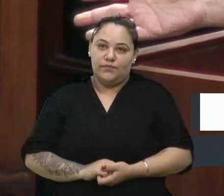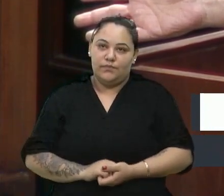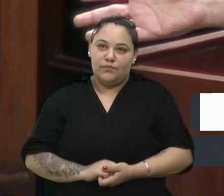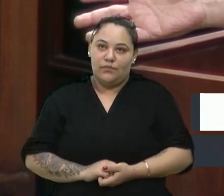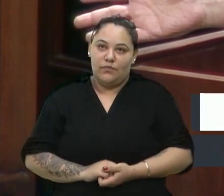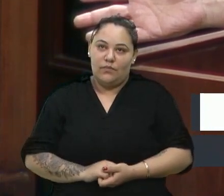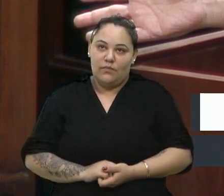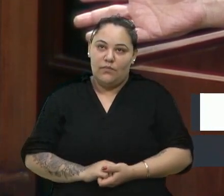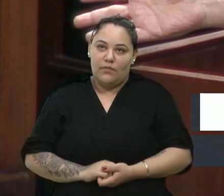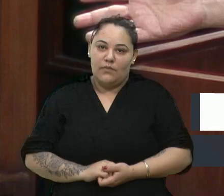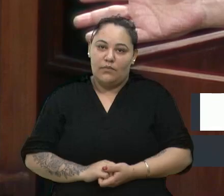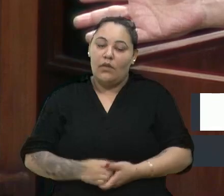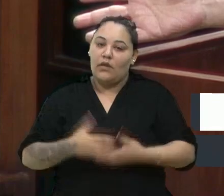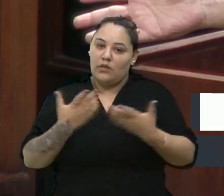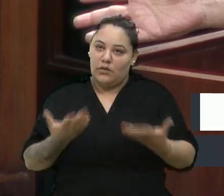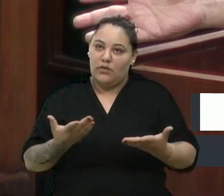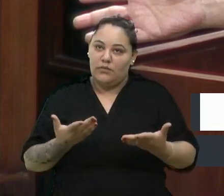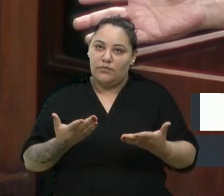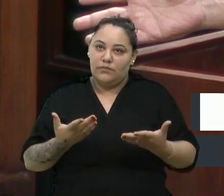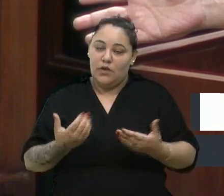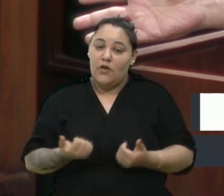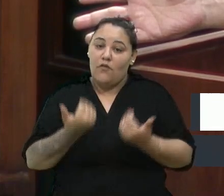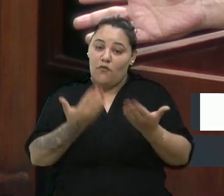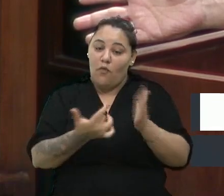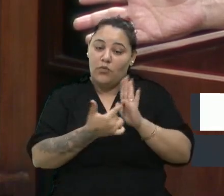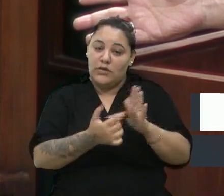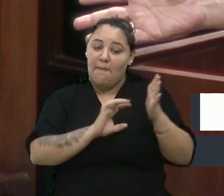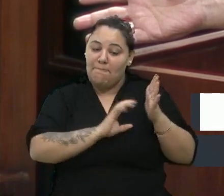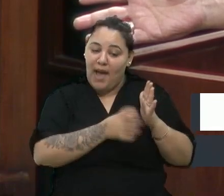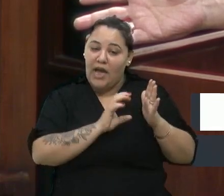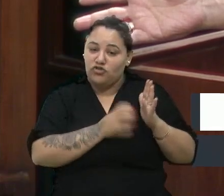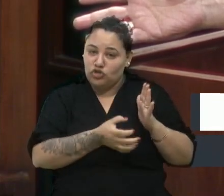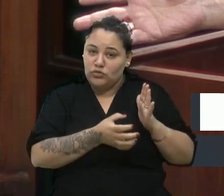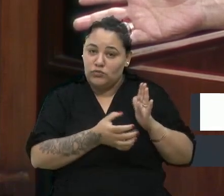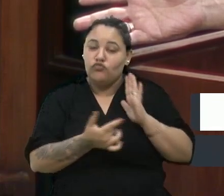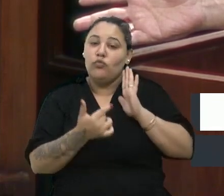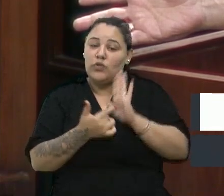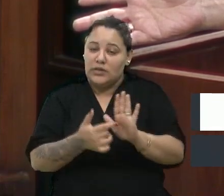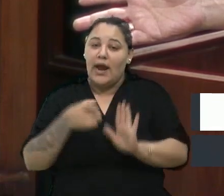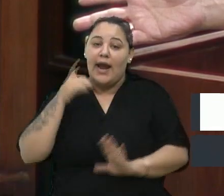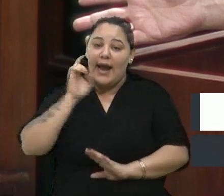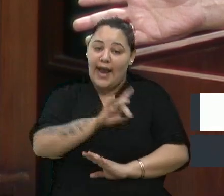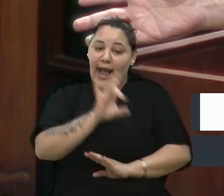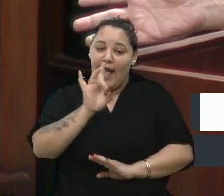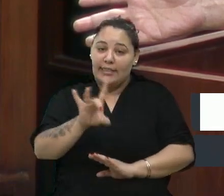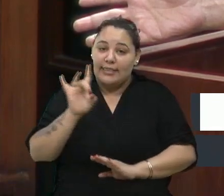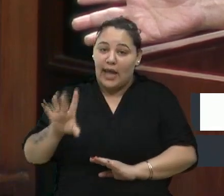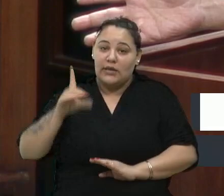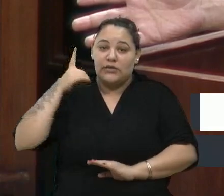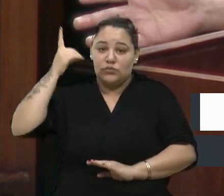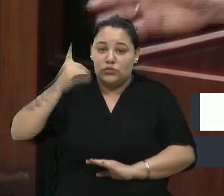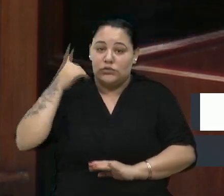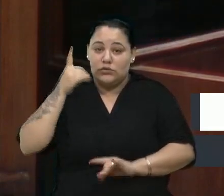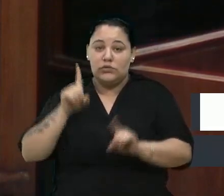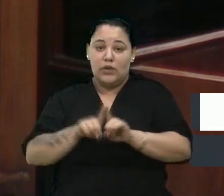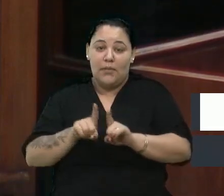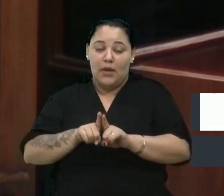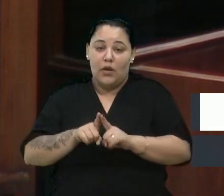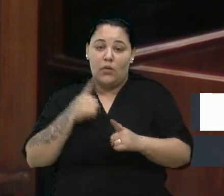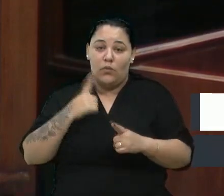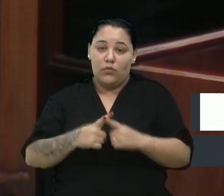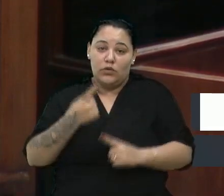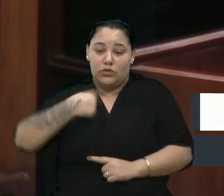trazer partido por partido, vou trazer deputado por deputado, porque a gente precisa,